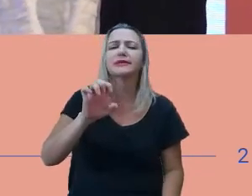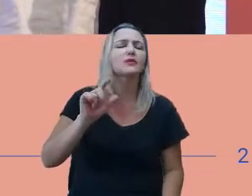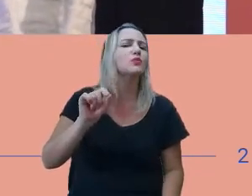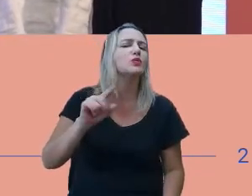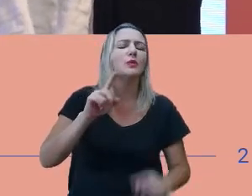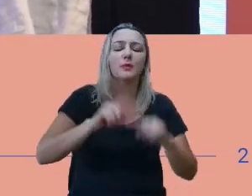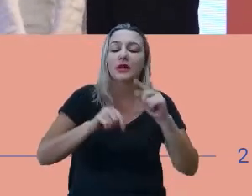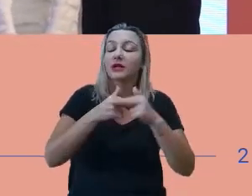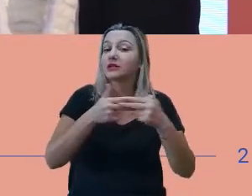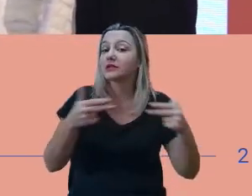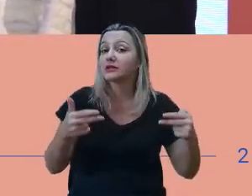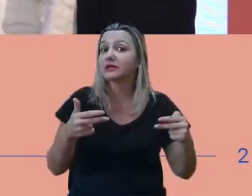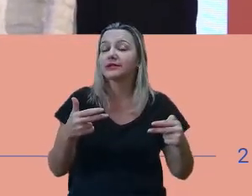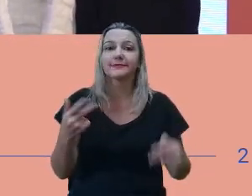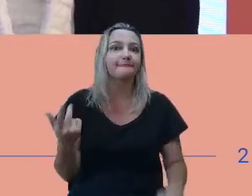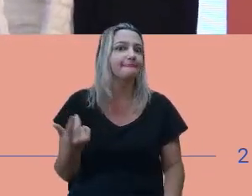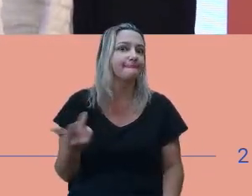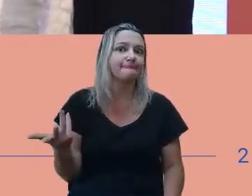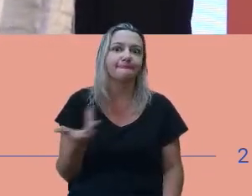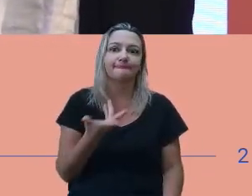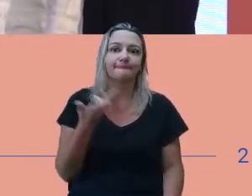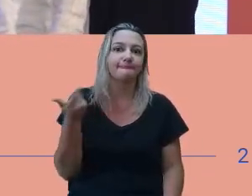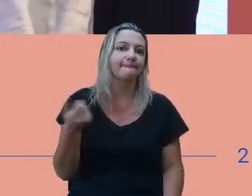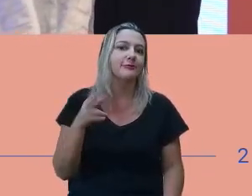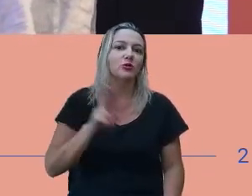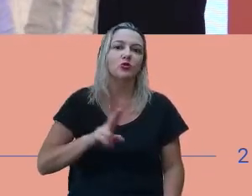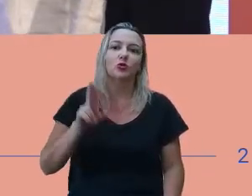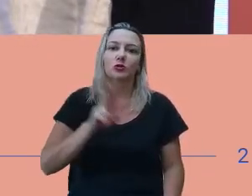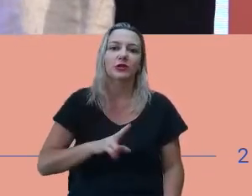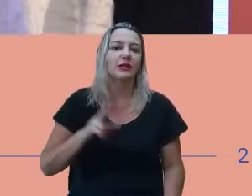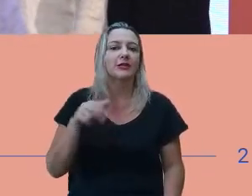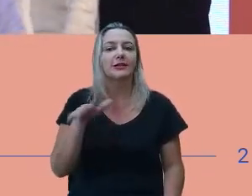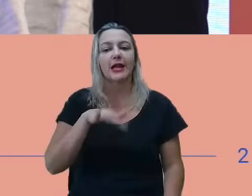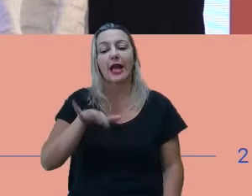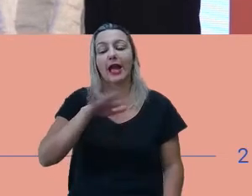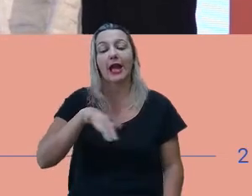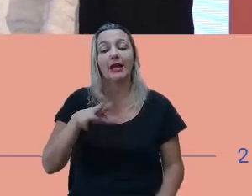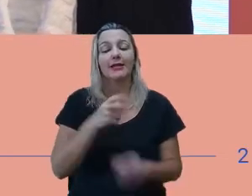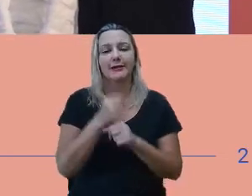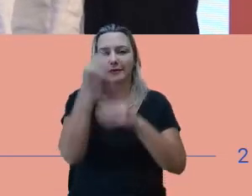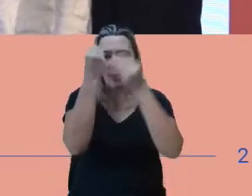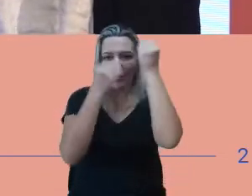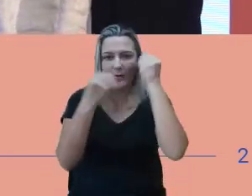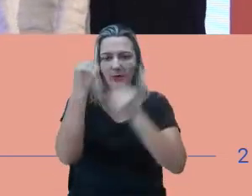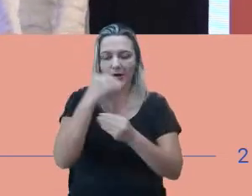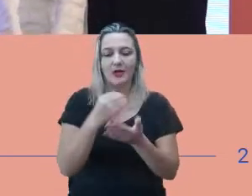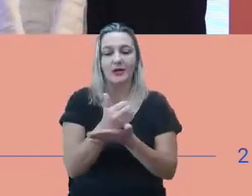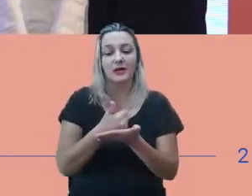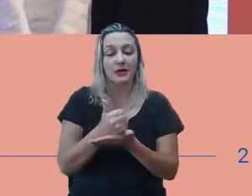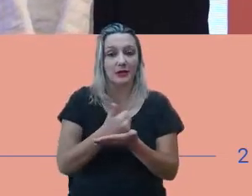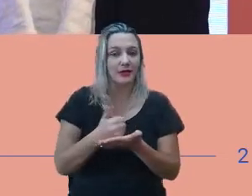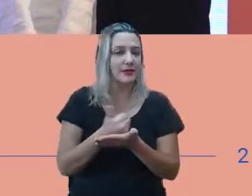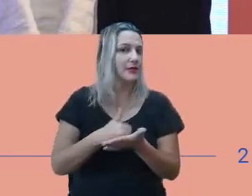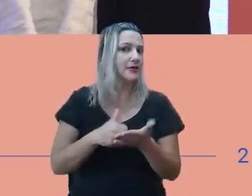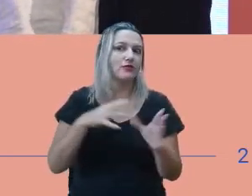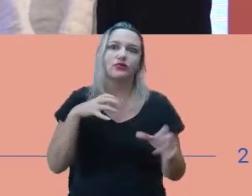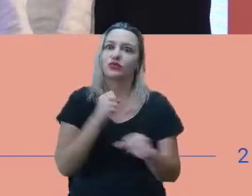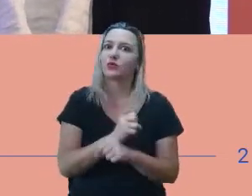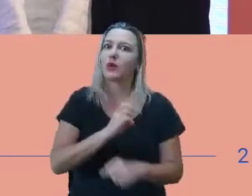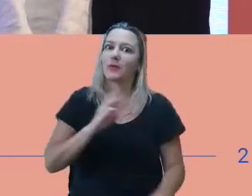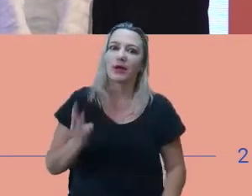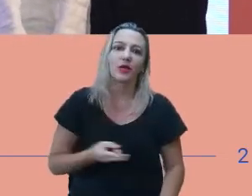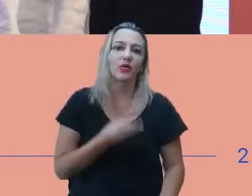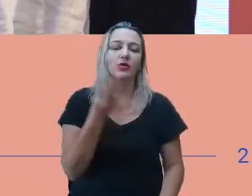matéria-prima é riquíssima utilizado na indústria de cosmético farmacêutico um mercado de milhões mas como